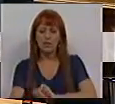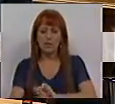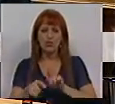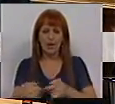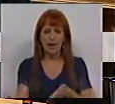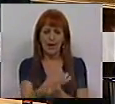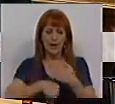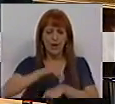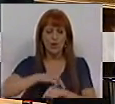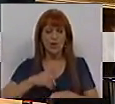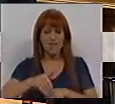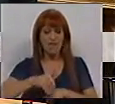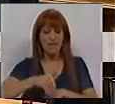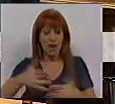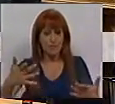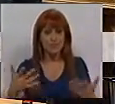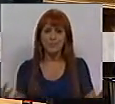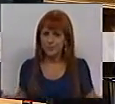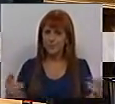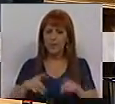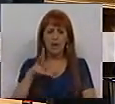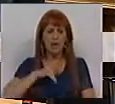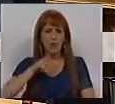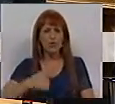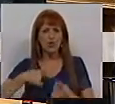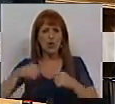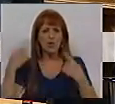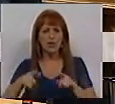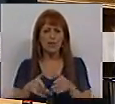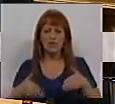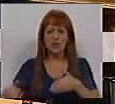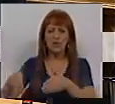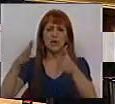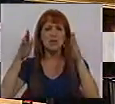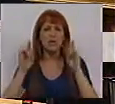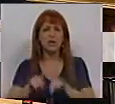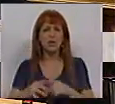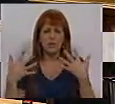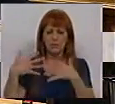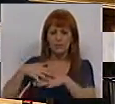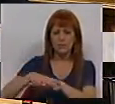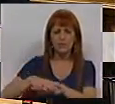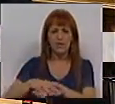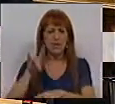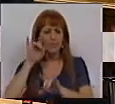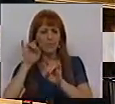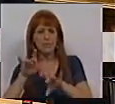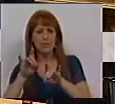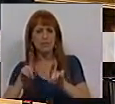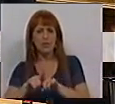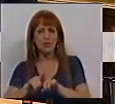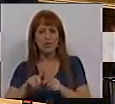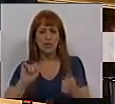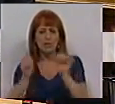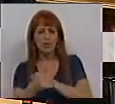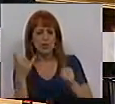em ganhos a médio prazo. Ora, em Portugal nós tínhamos uma estratégia integrada de prevenção, redução